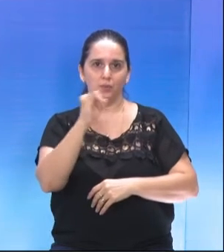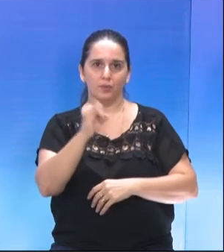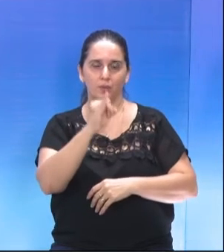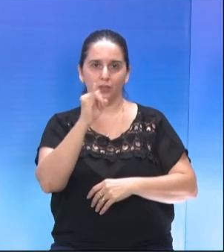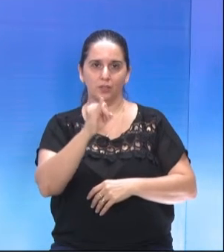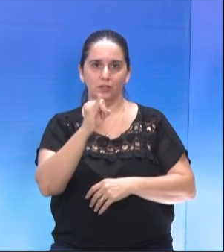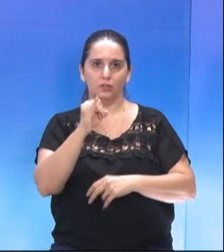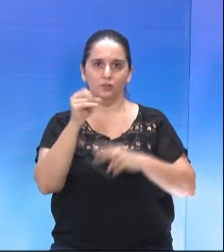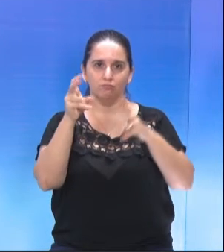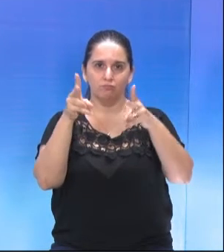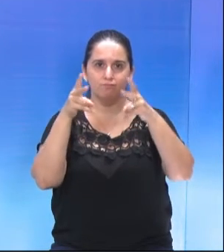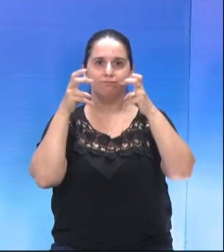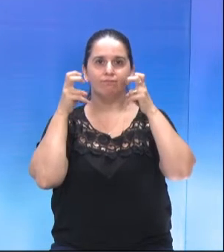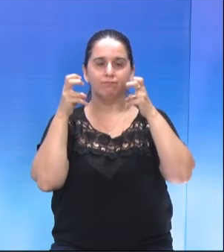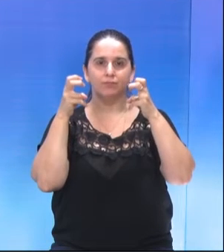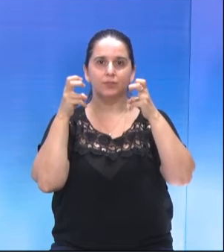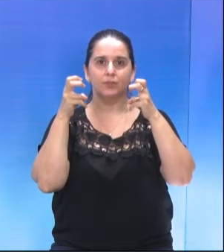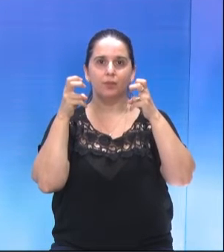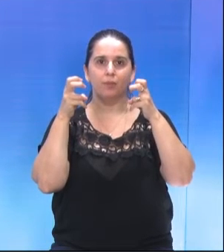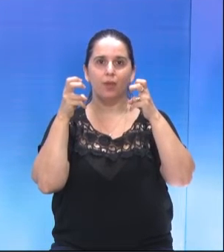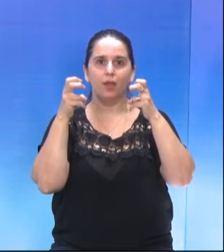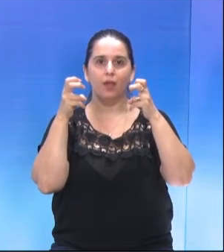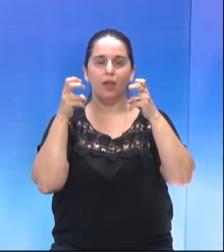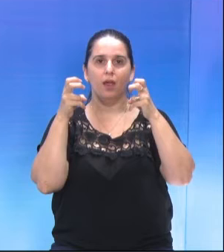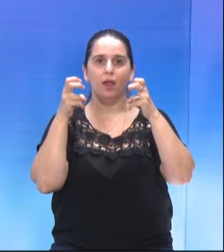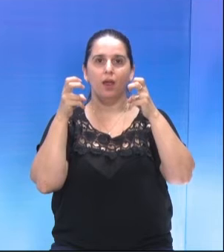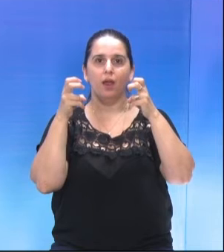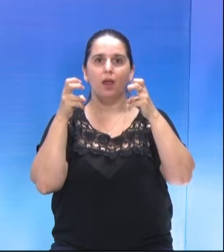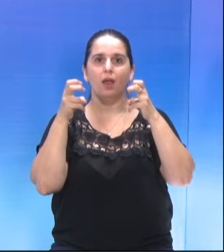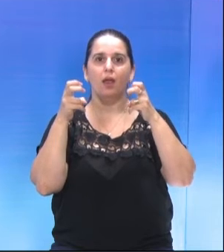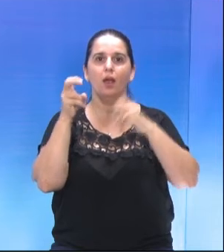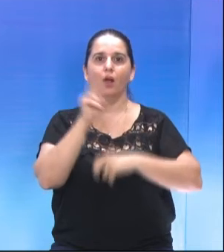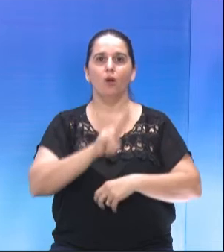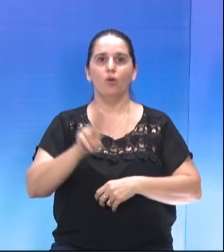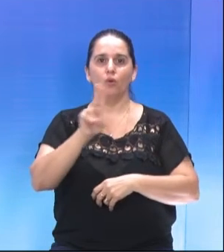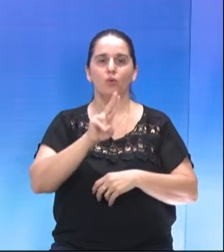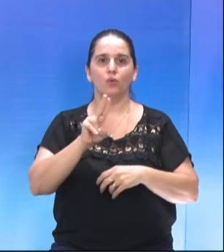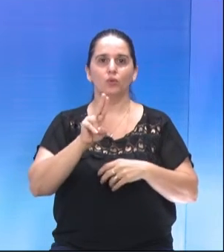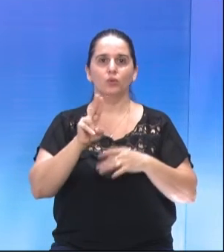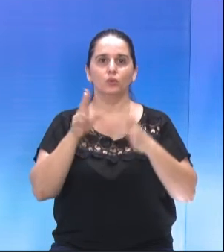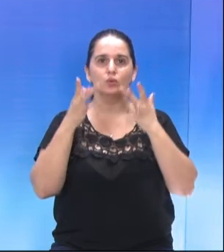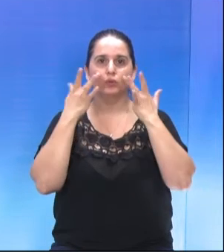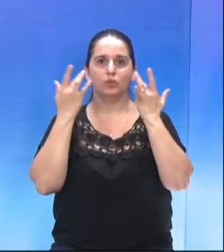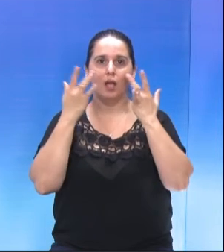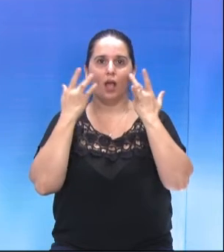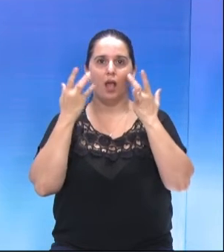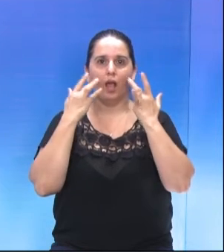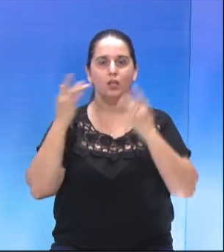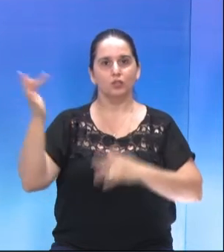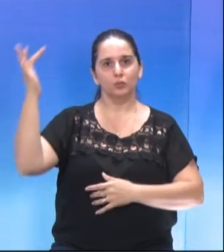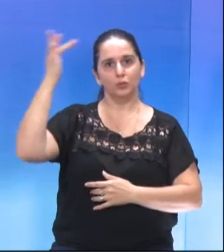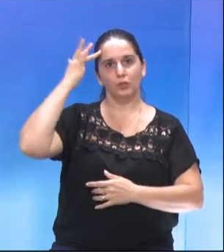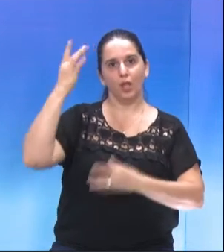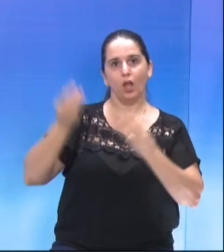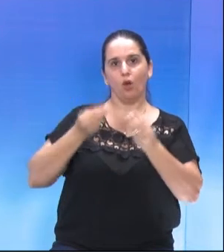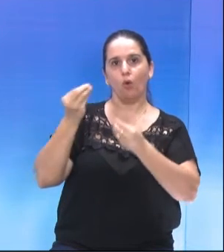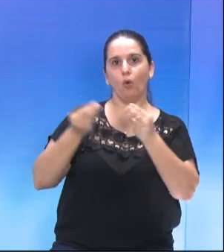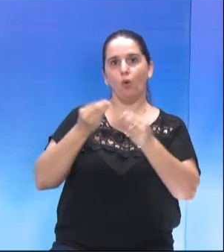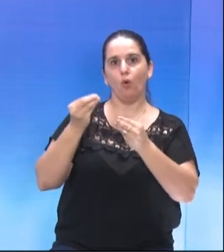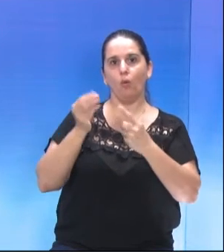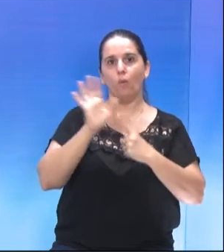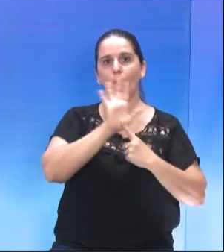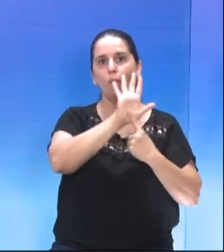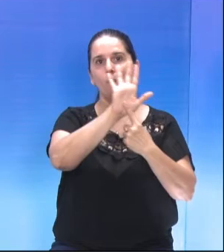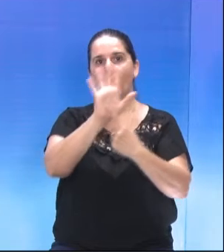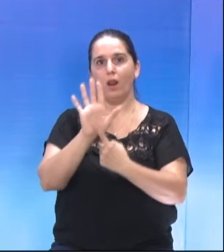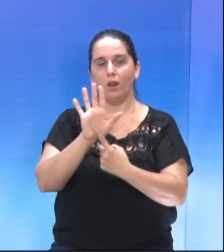precisamos observar em relação ao uso da arte contemporânea é onde ela é registrada, onde que ela é